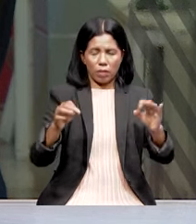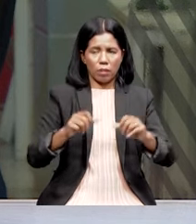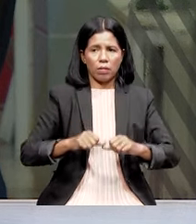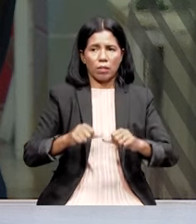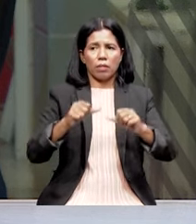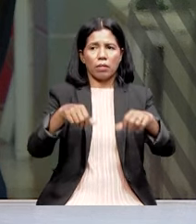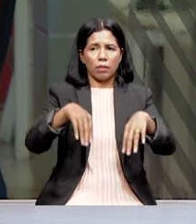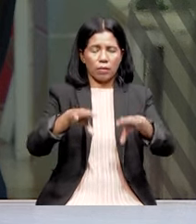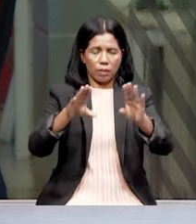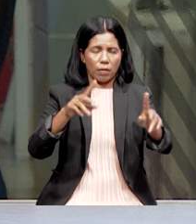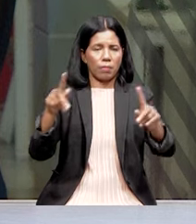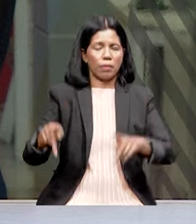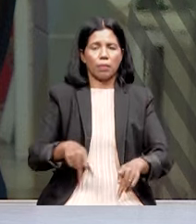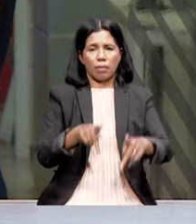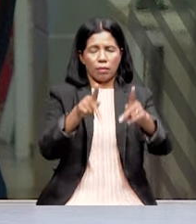continua famba público.